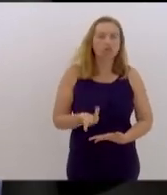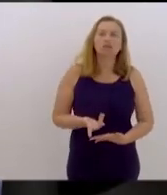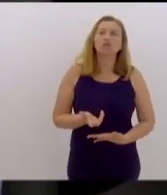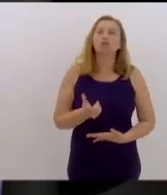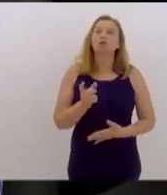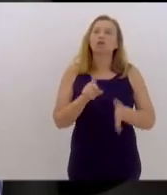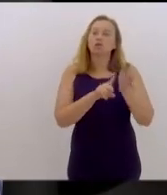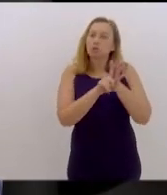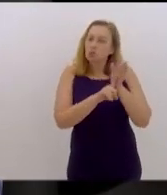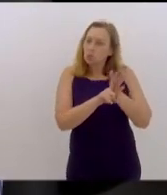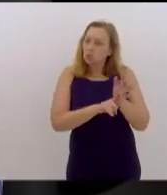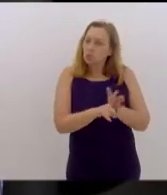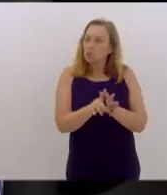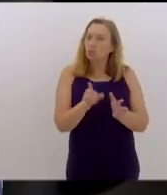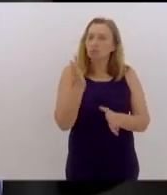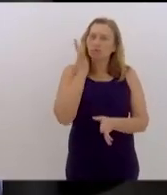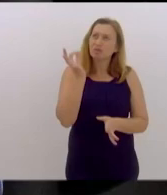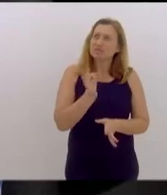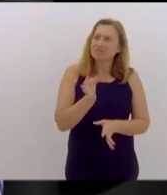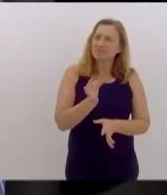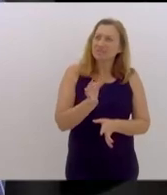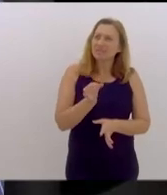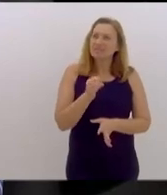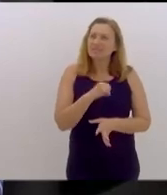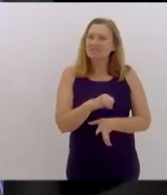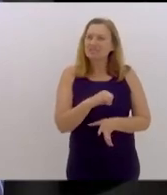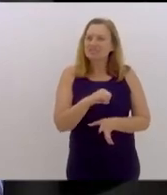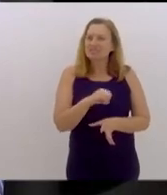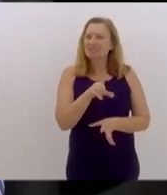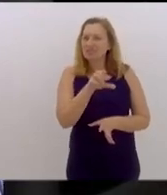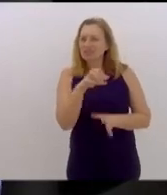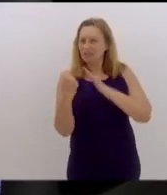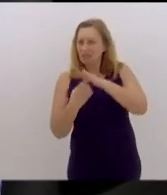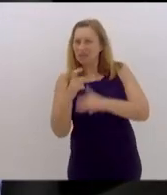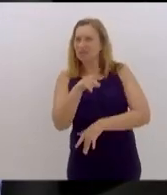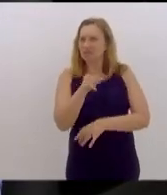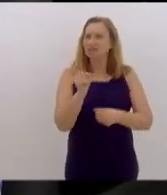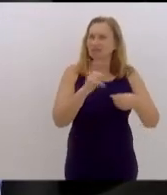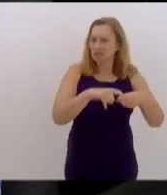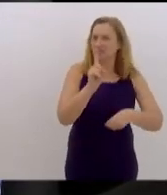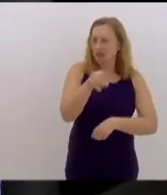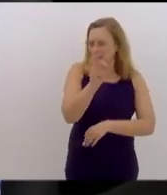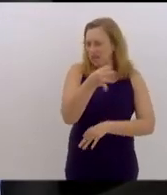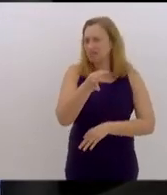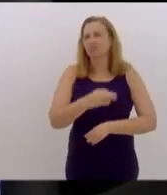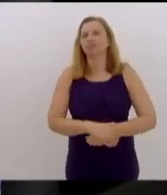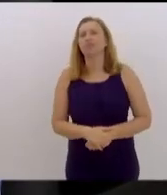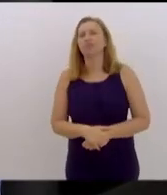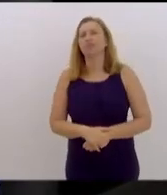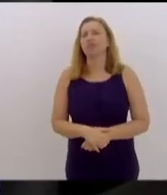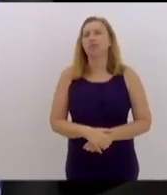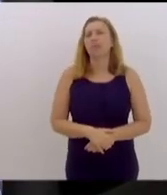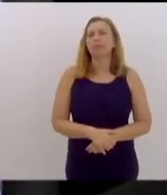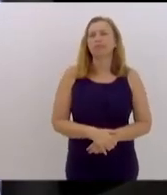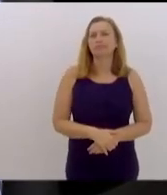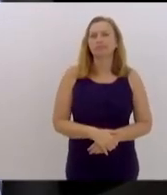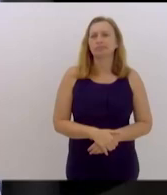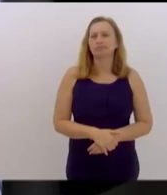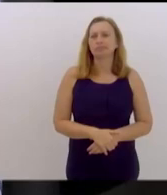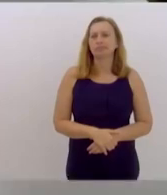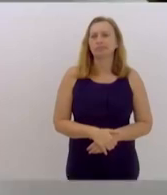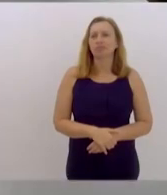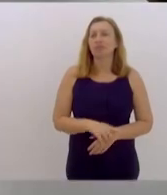vossa excelência analisasse eu não sei nem se isso da concessionária Exatamente é eu